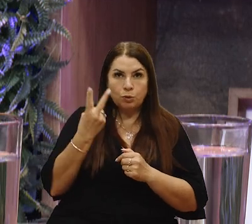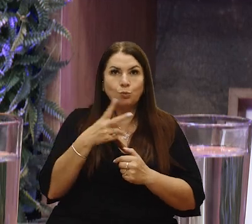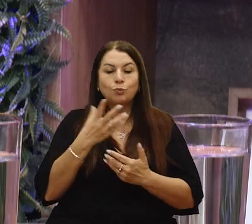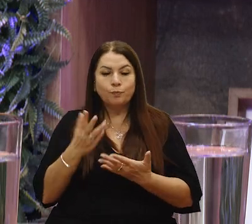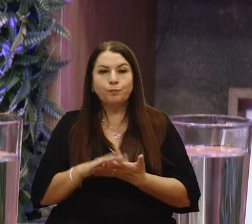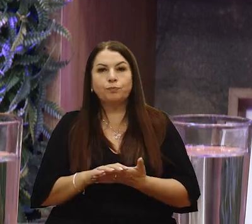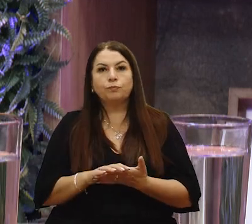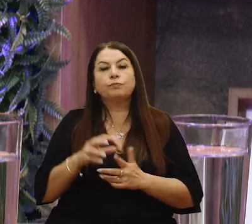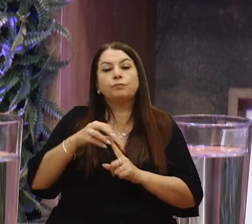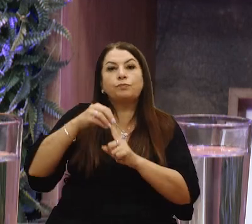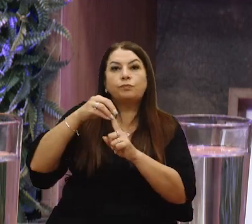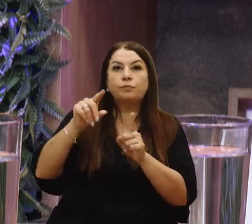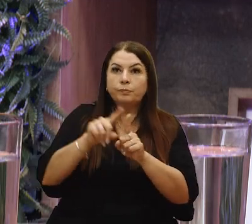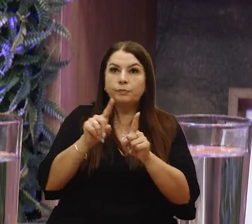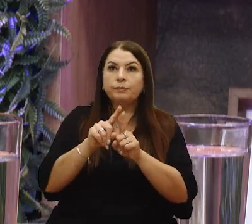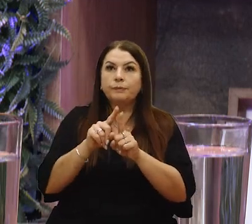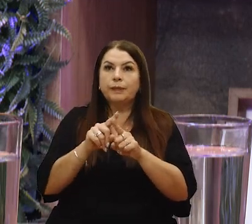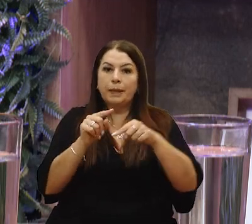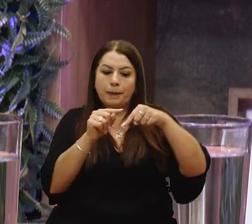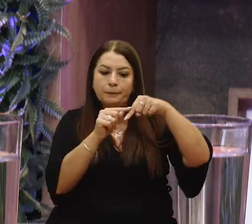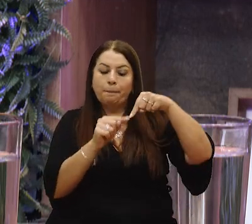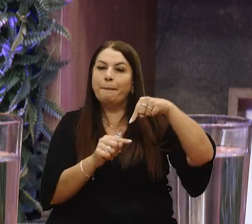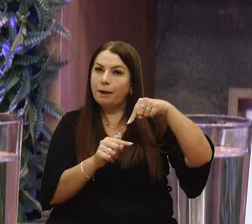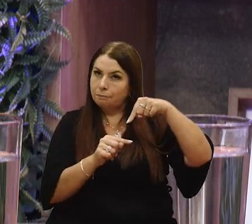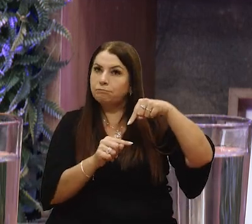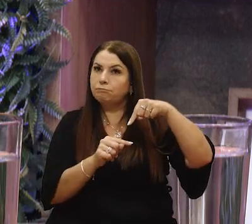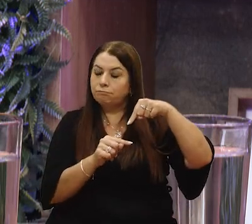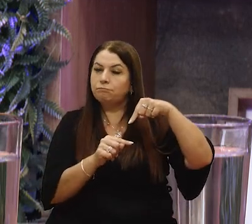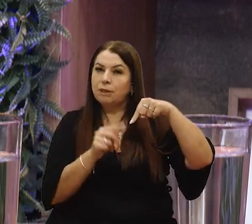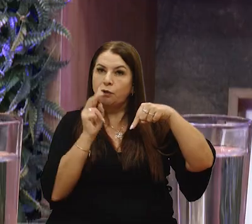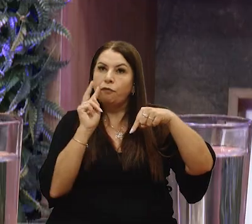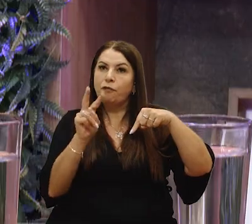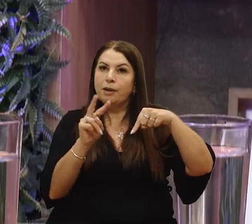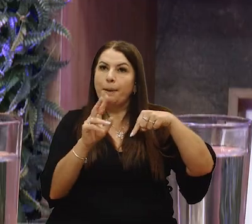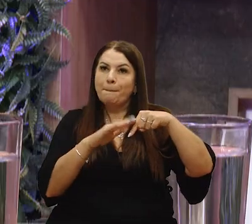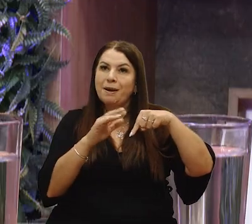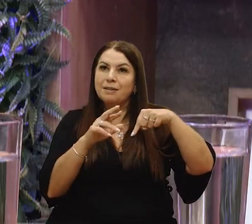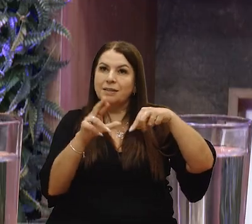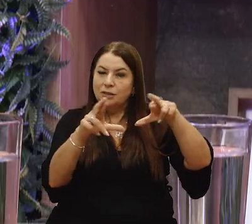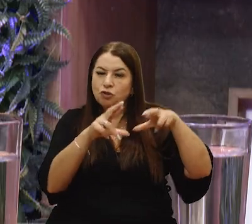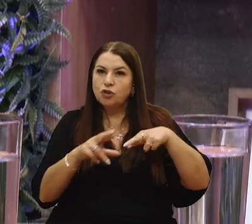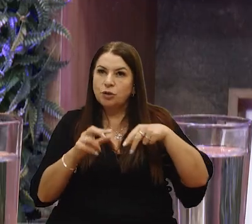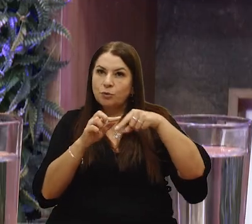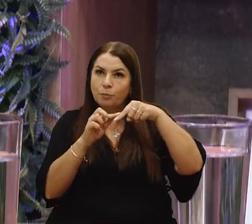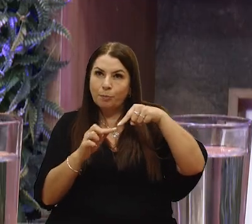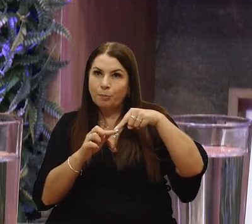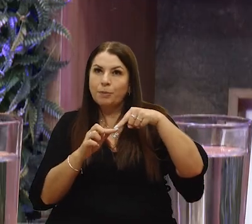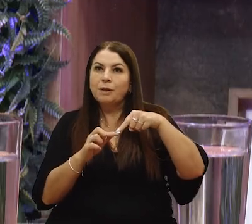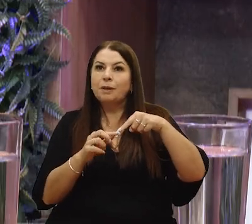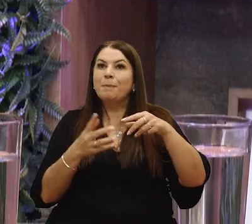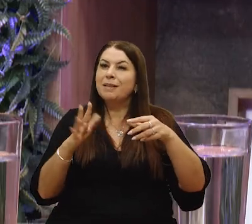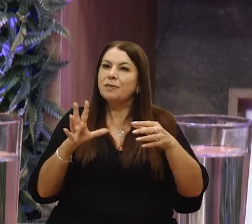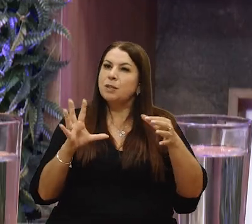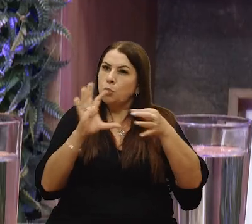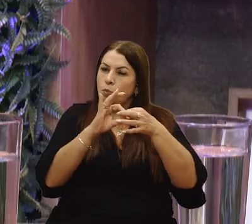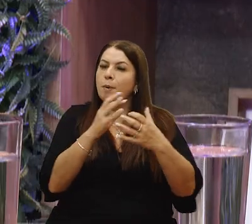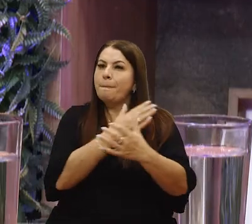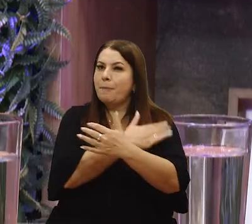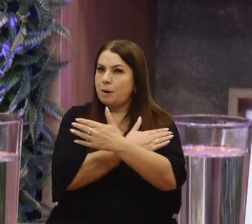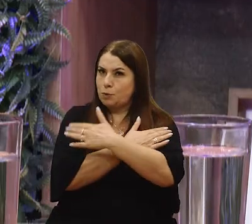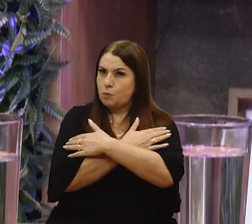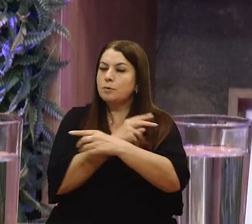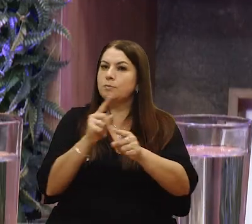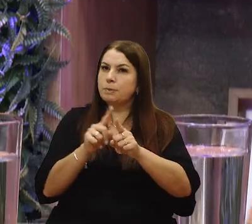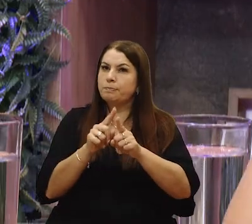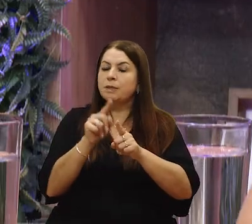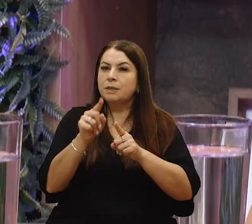muito particulares dele, A gente consegue identificar no consultório. Normalmente essa paciente, ela chega com sintomas bem característicos, como